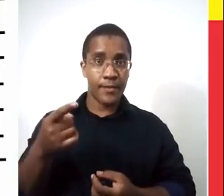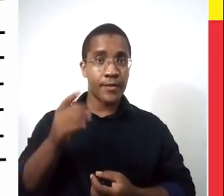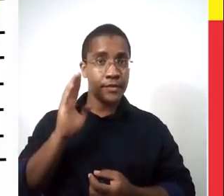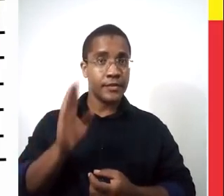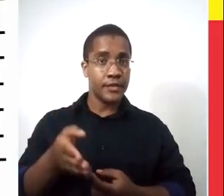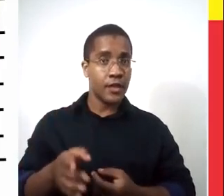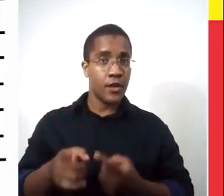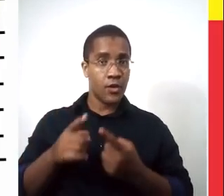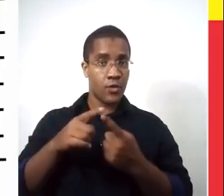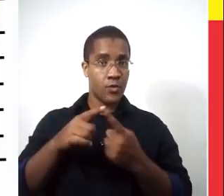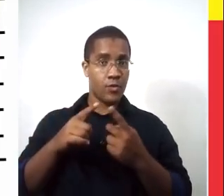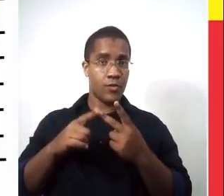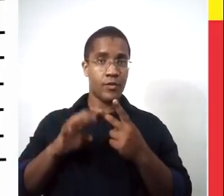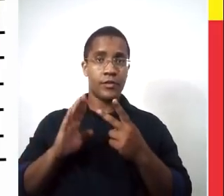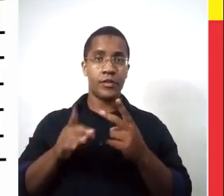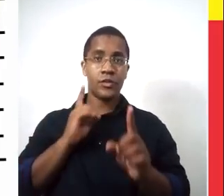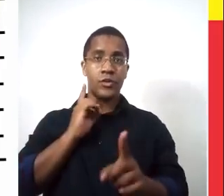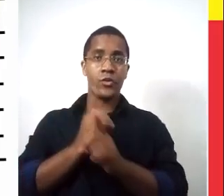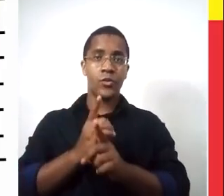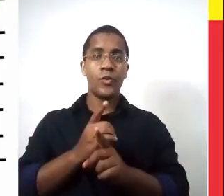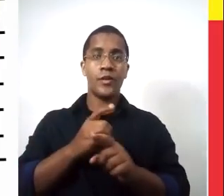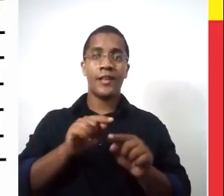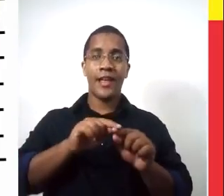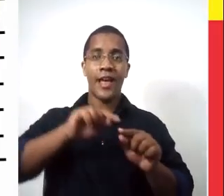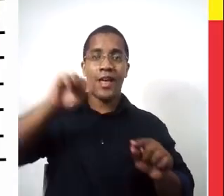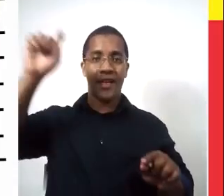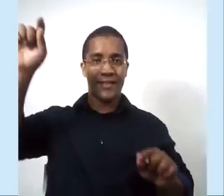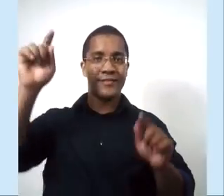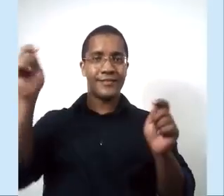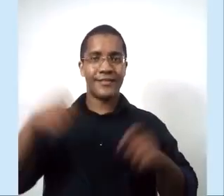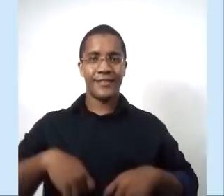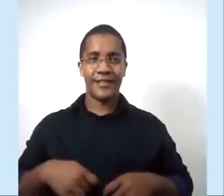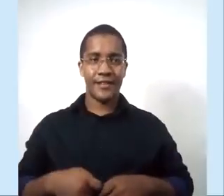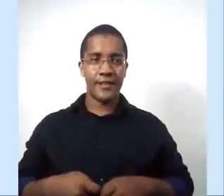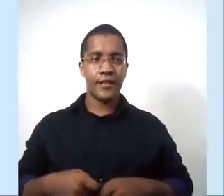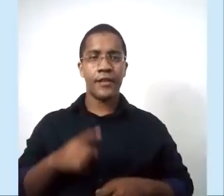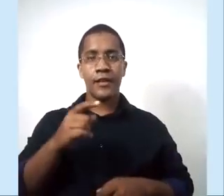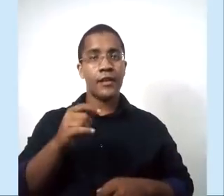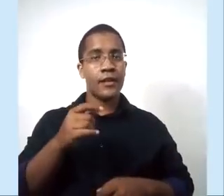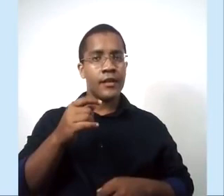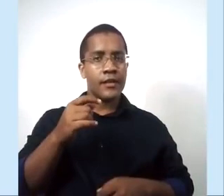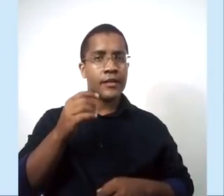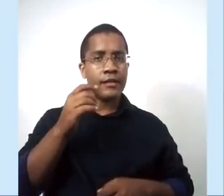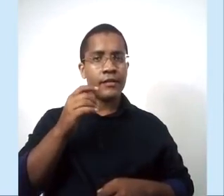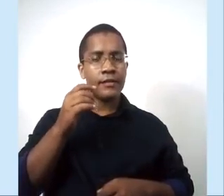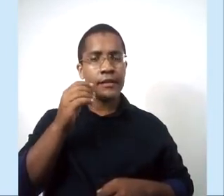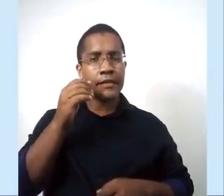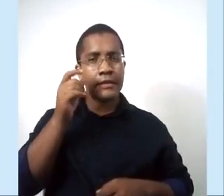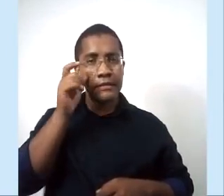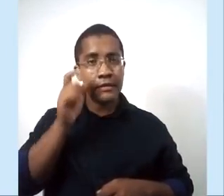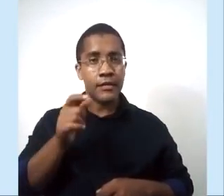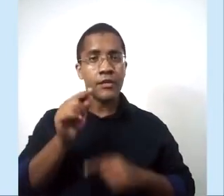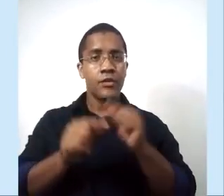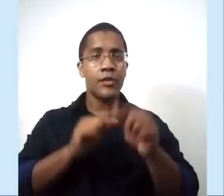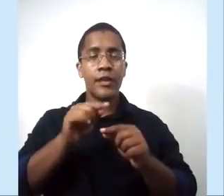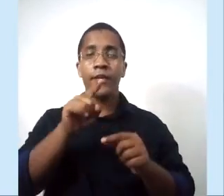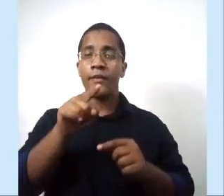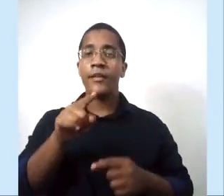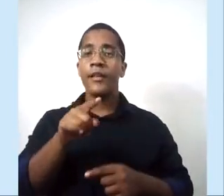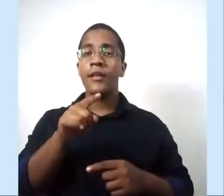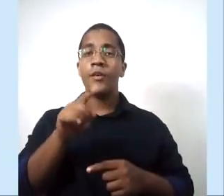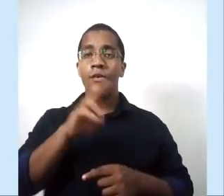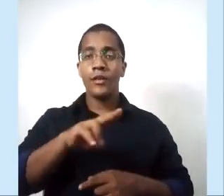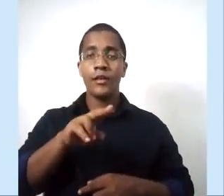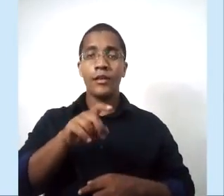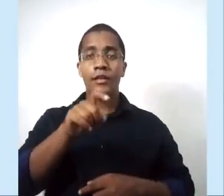já acha o formato da reta. O interessante é você usar x igual a 0, y igual a